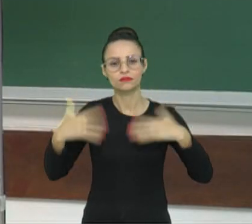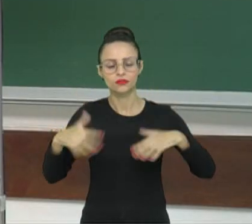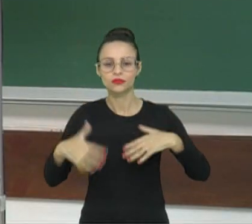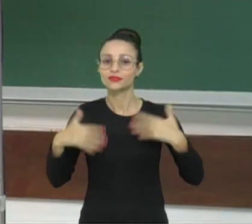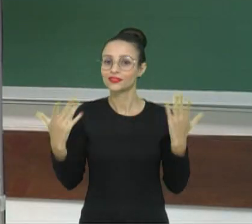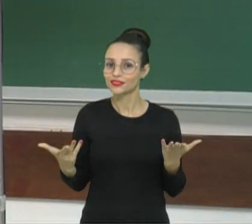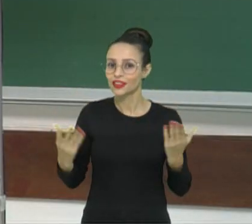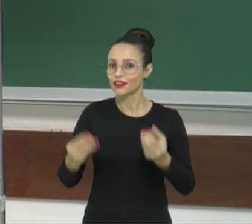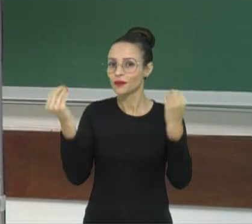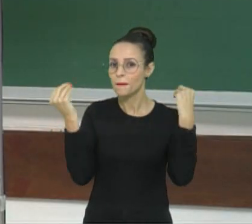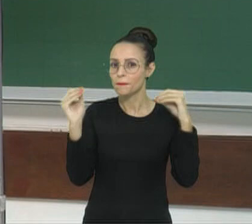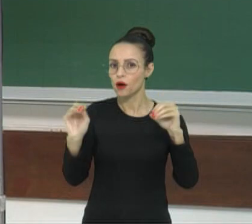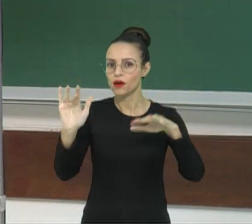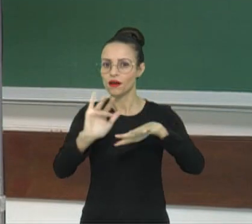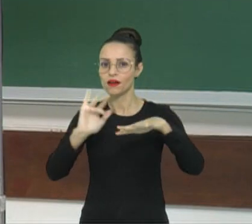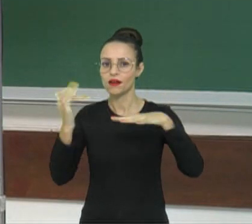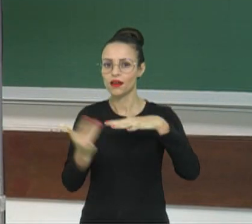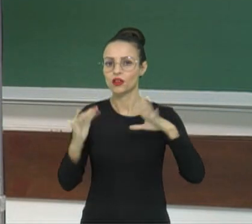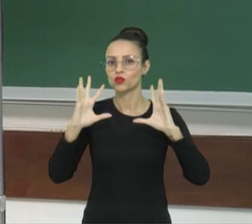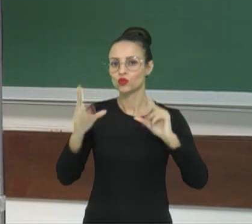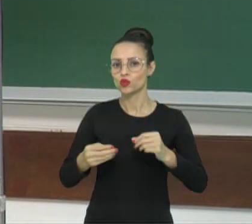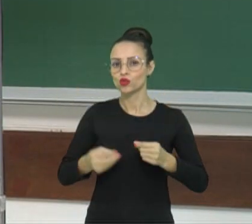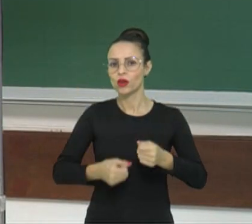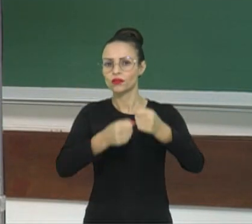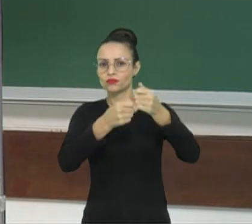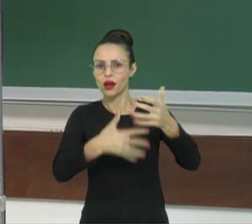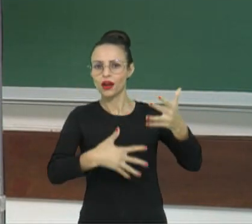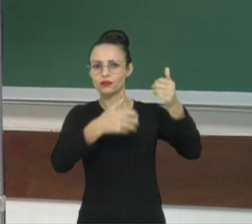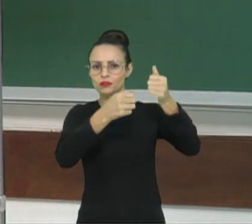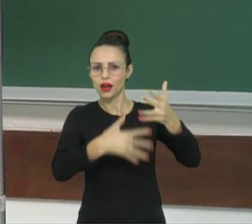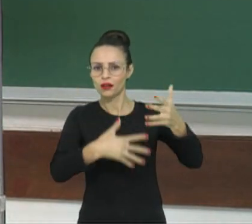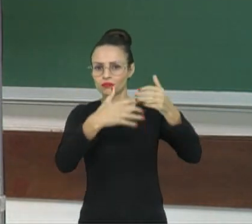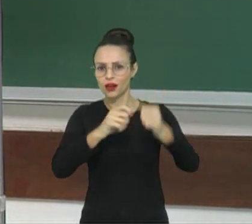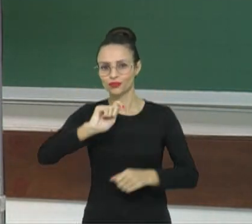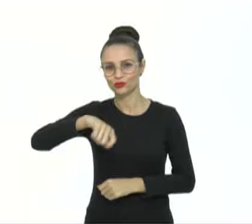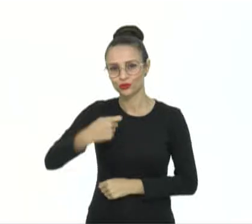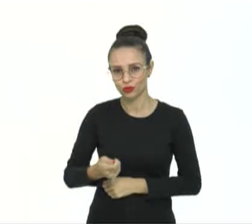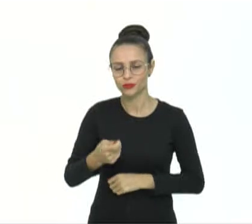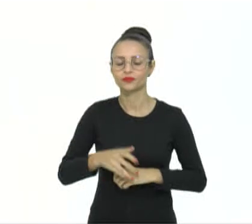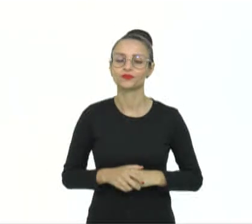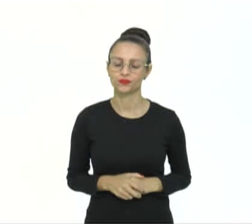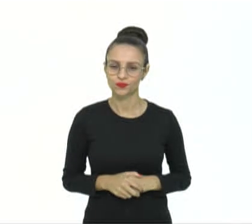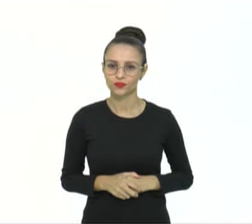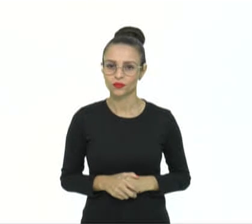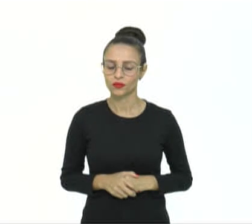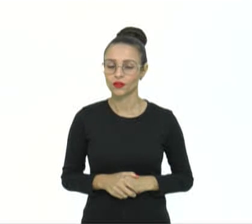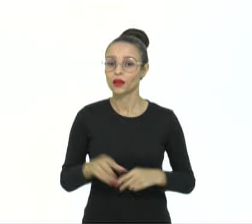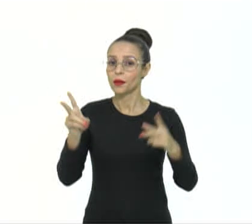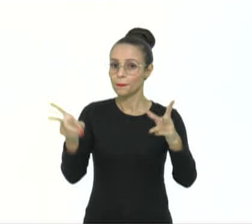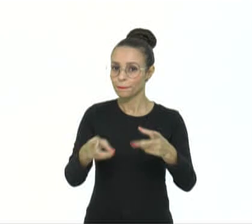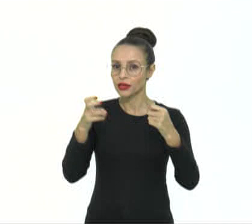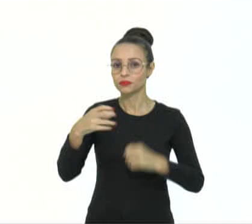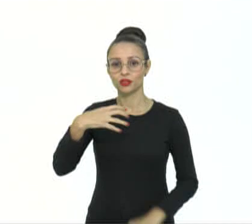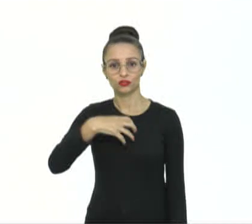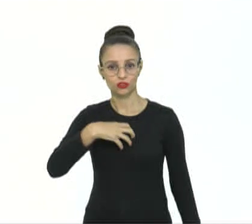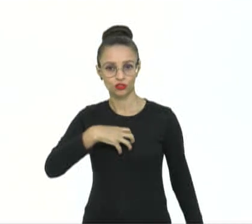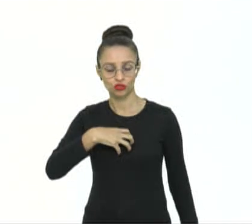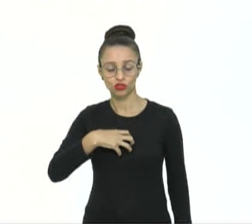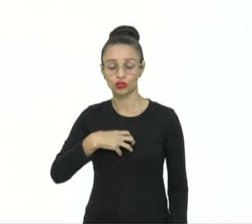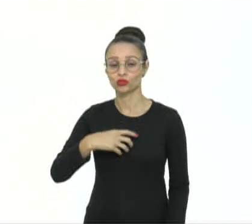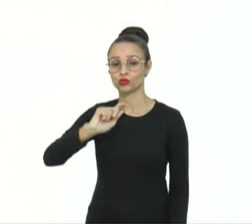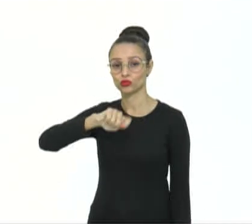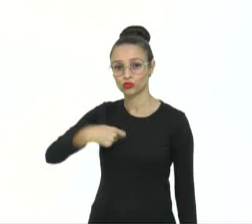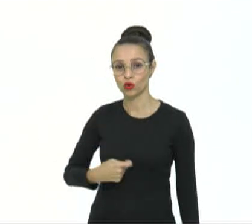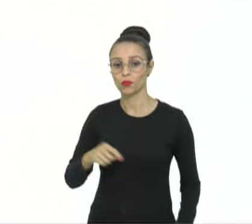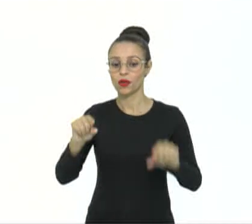indo para as redes e daí todo mundo começa a comentar a respeito. Reconhecer o efeito de sentido decorrente da escolha de uma